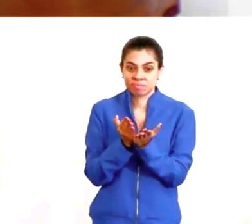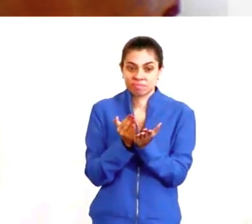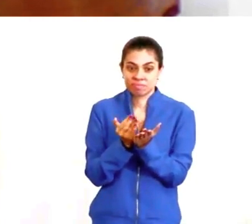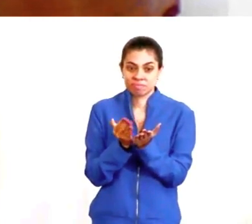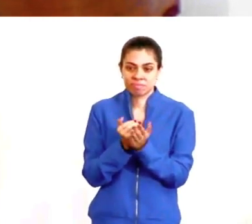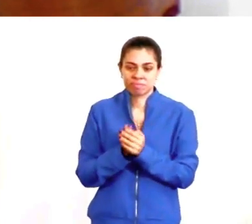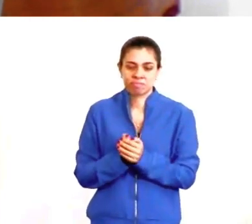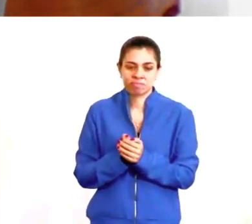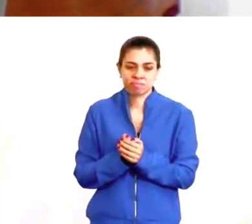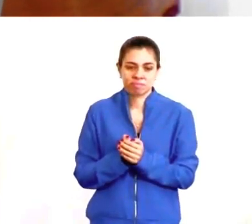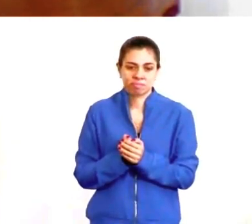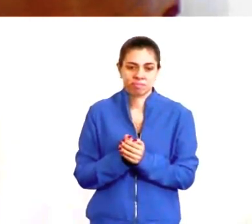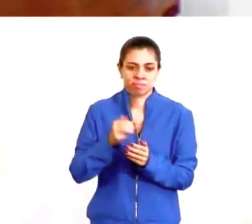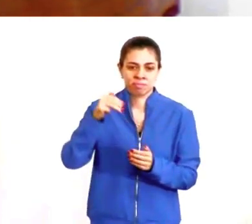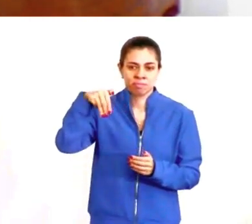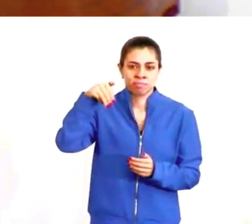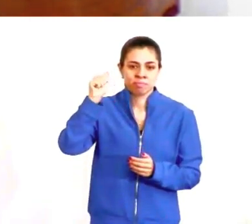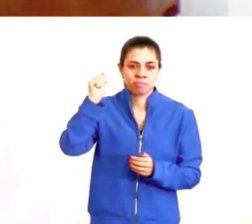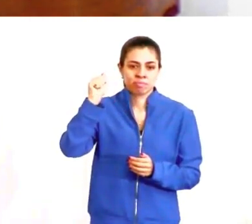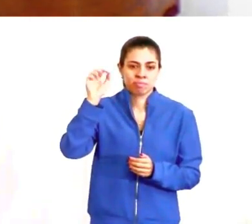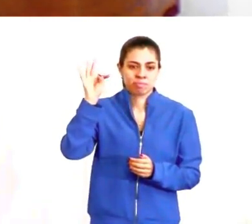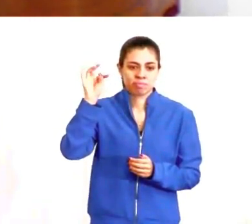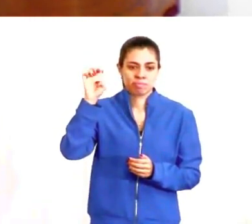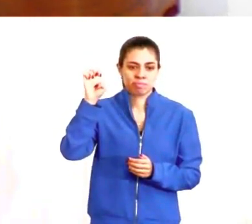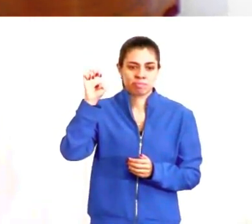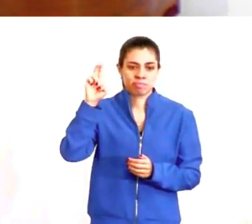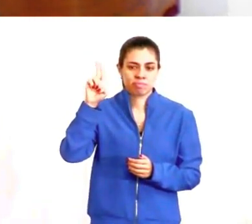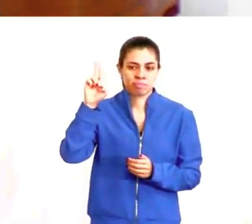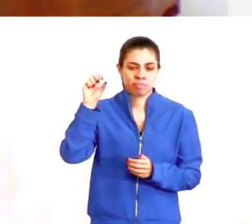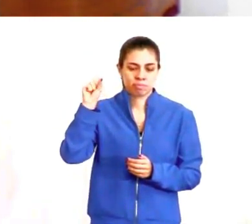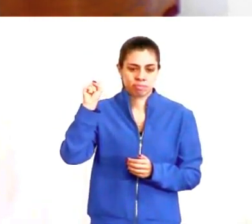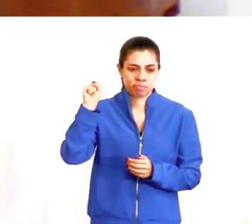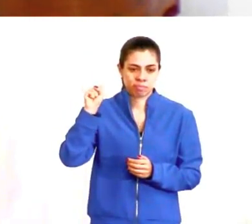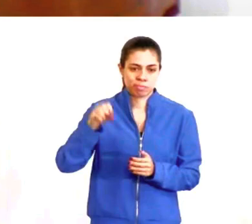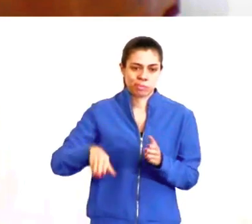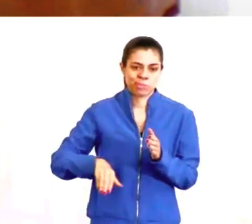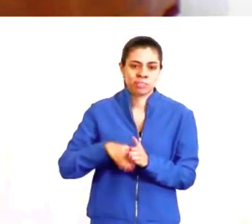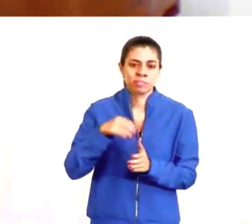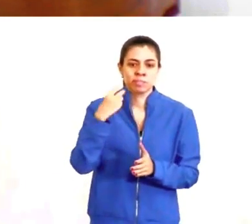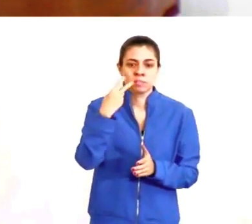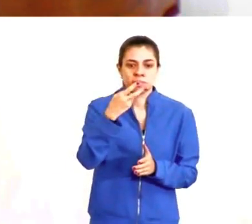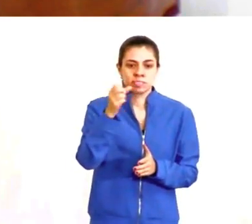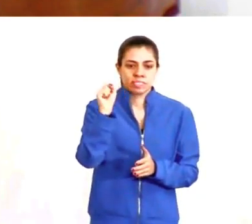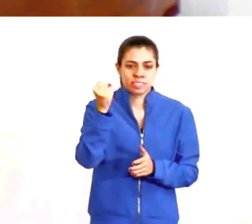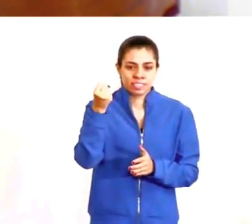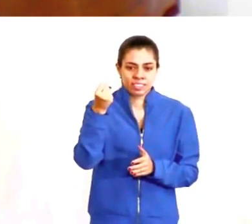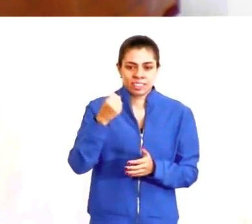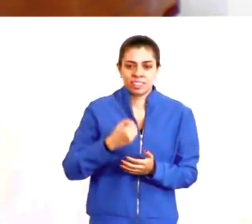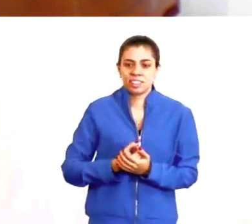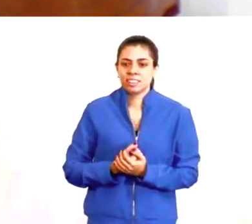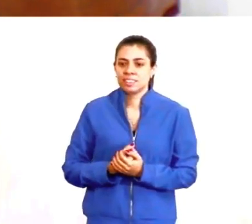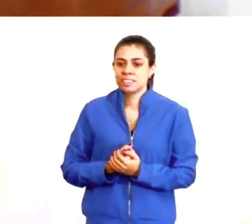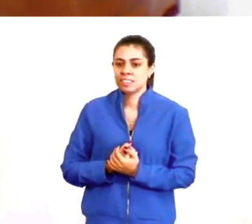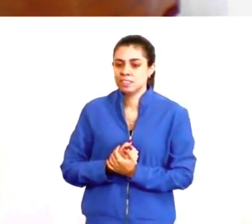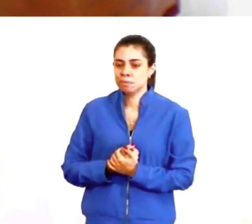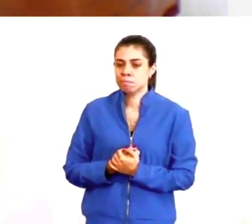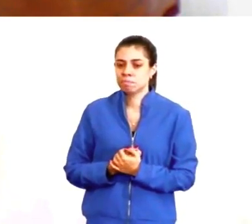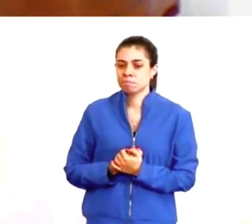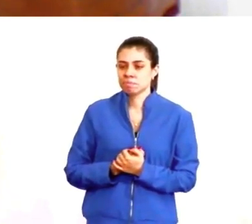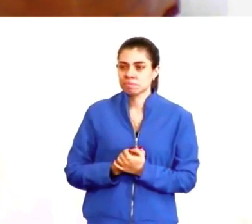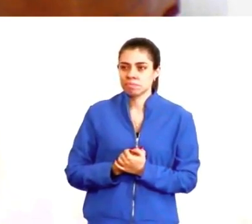favor, Mateus capítulo 28. Mateus capítulo 28. Este capítulo tem